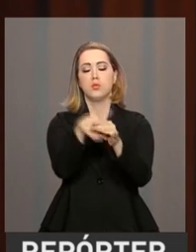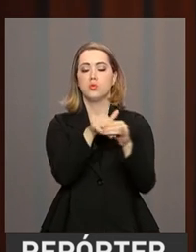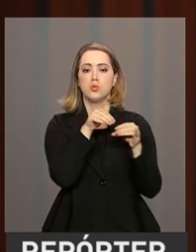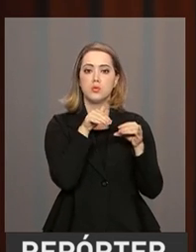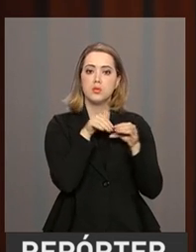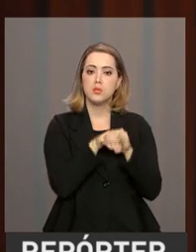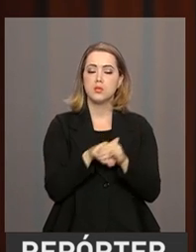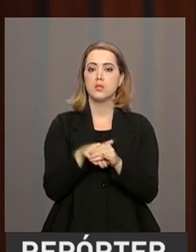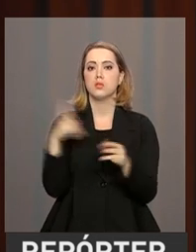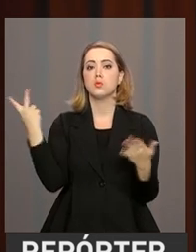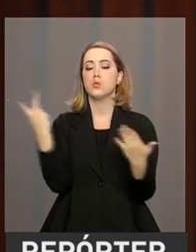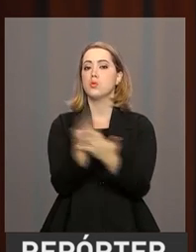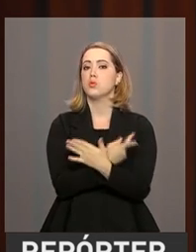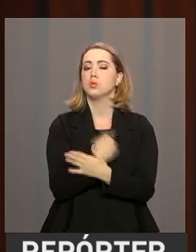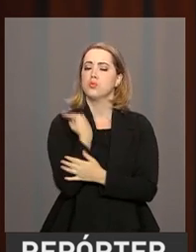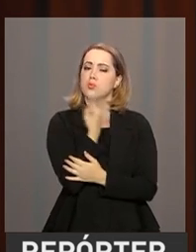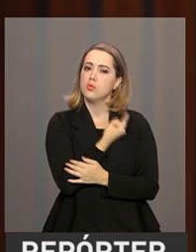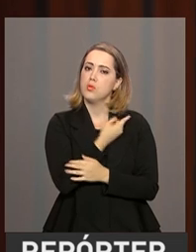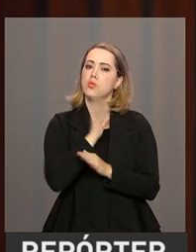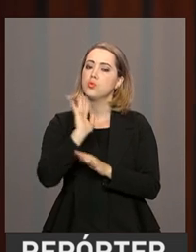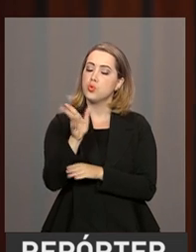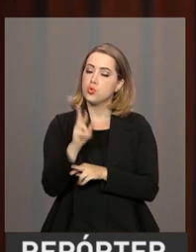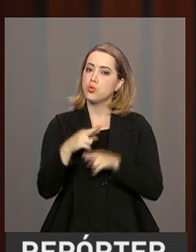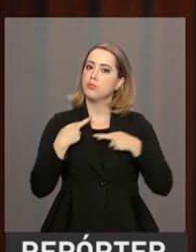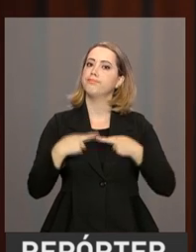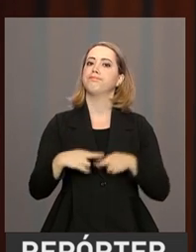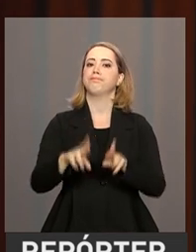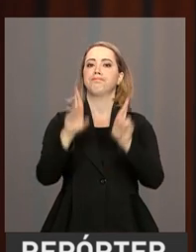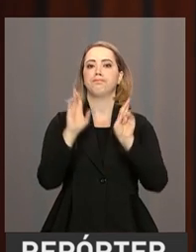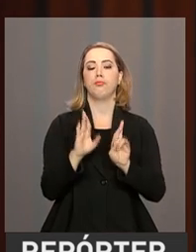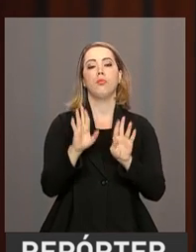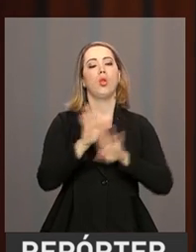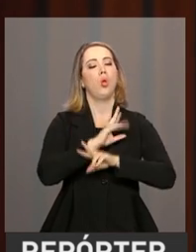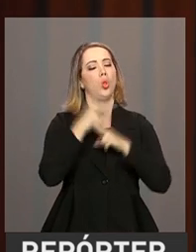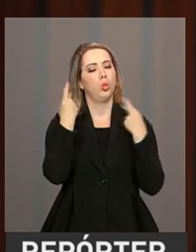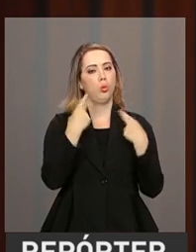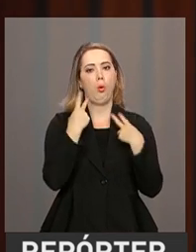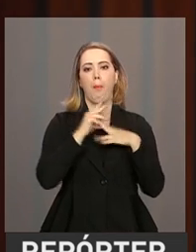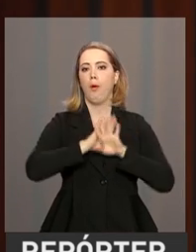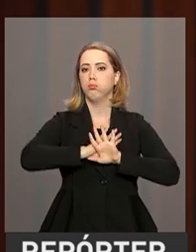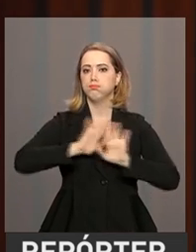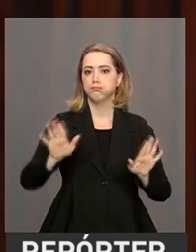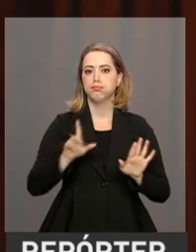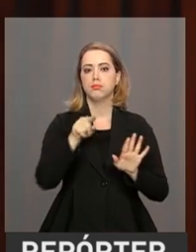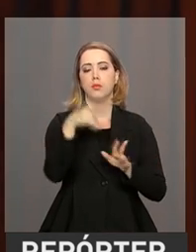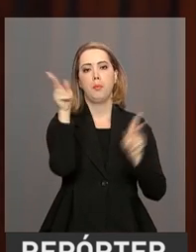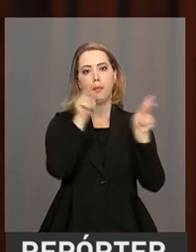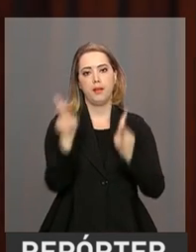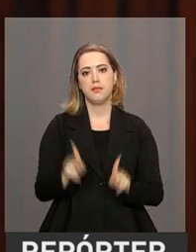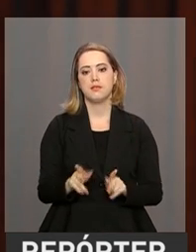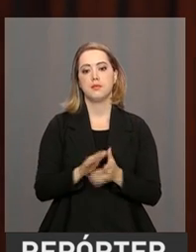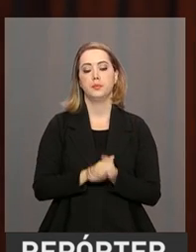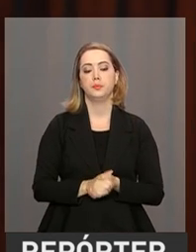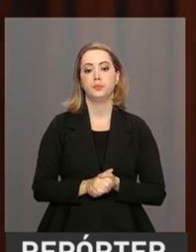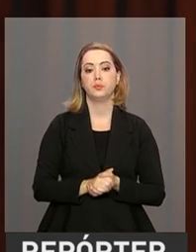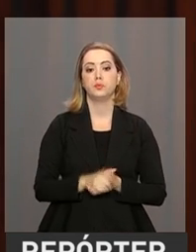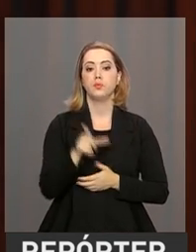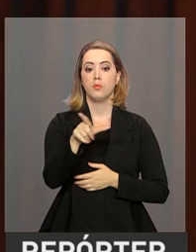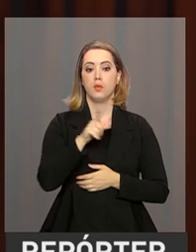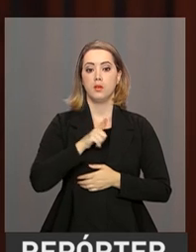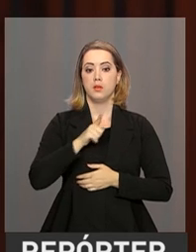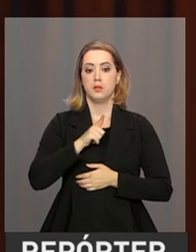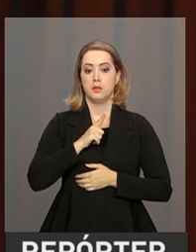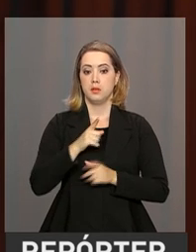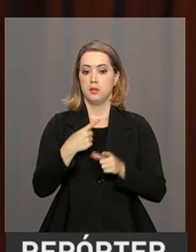correram como nós esperávamos, num clima de normalidade, de paz. No caso específico